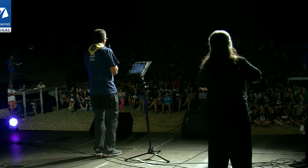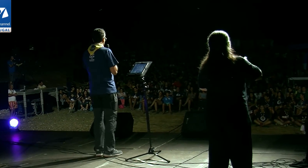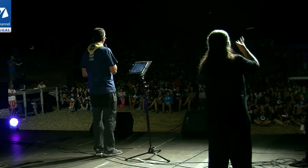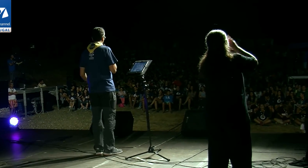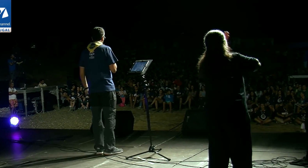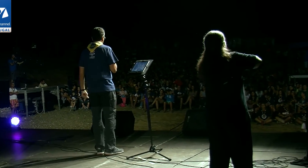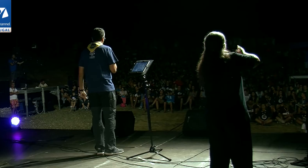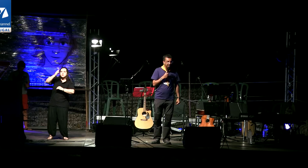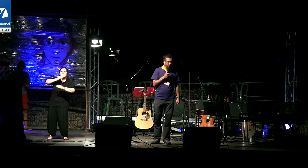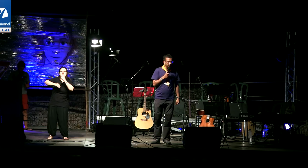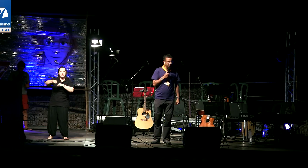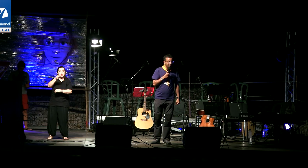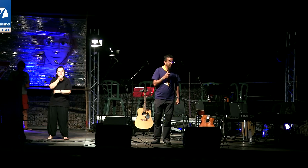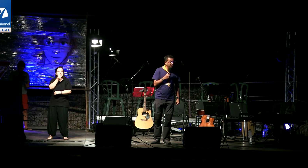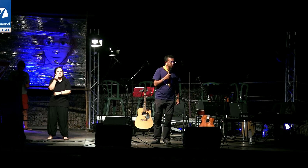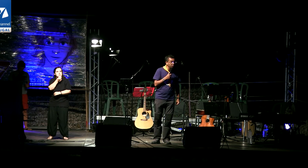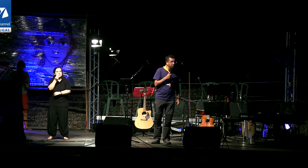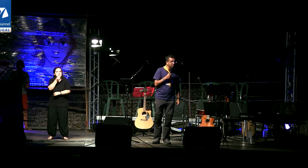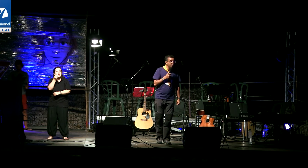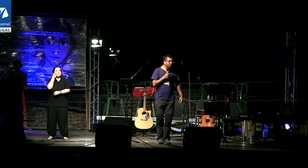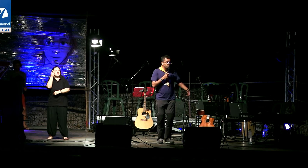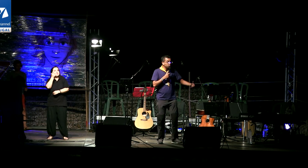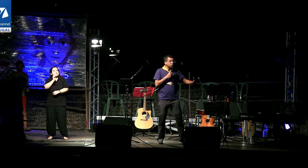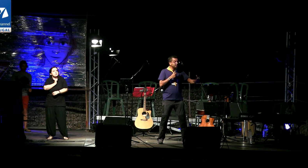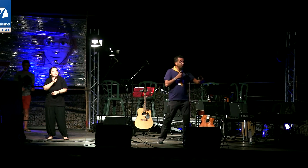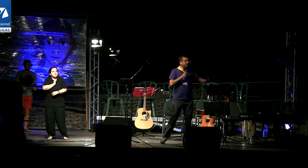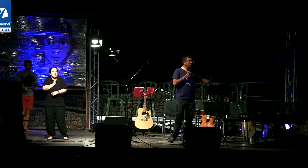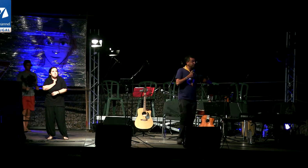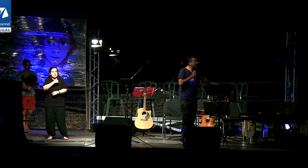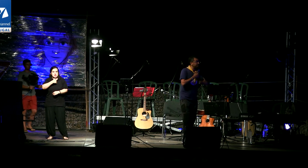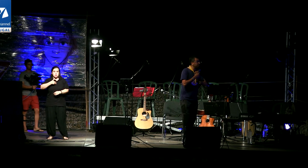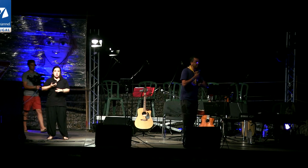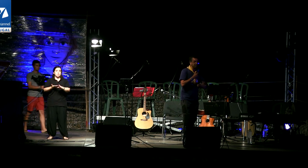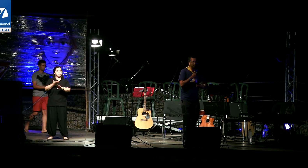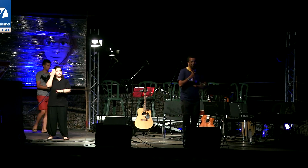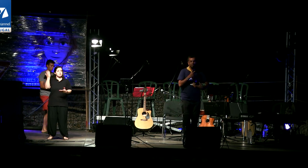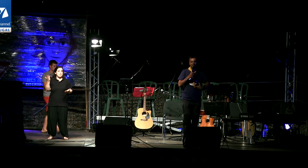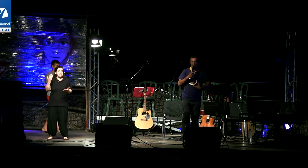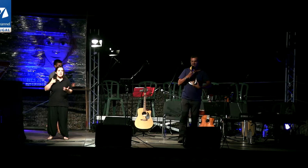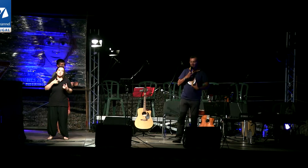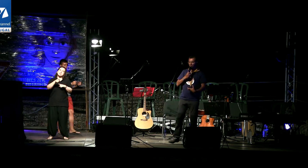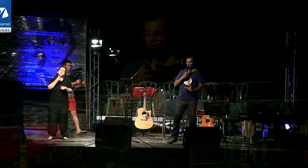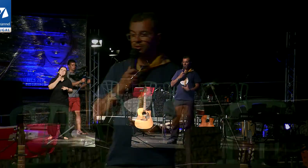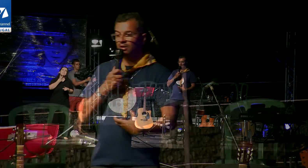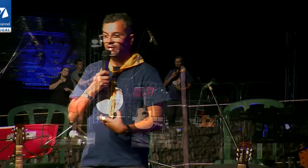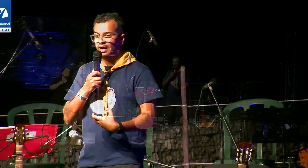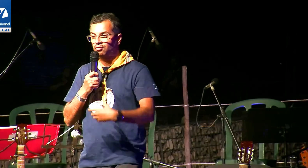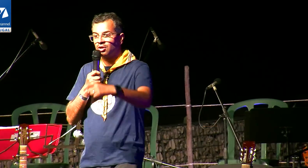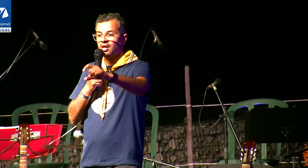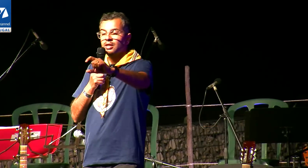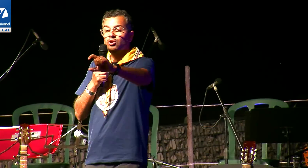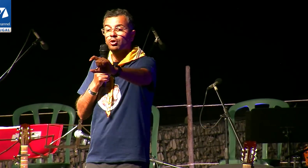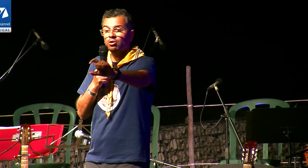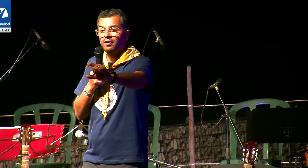contra os meus gostos pessoais para ter mais saúde muitos nos abrigamos tendências negativas desejos não